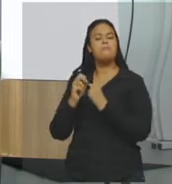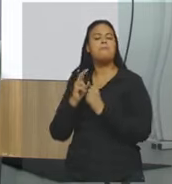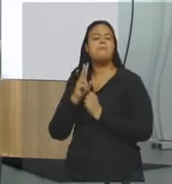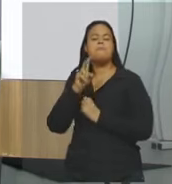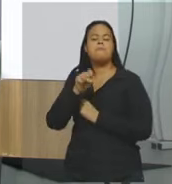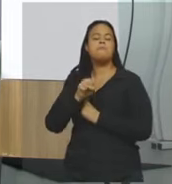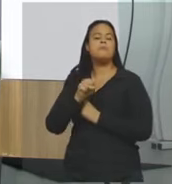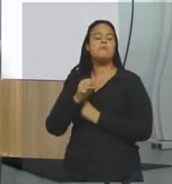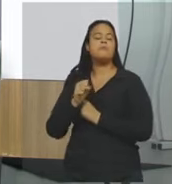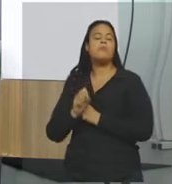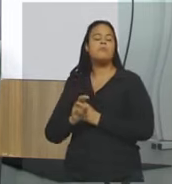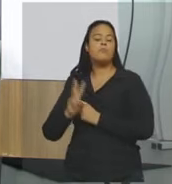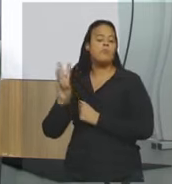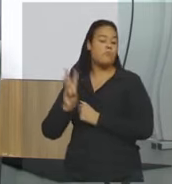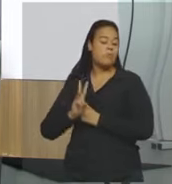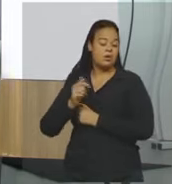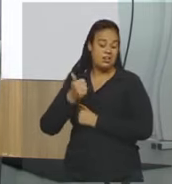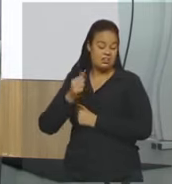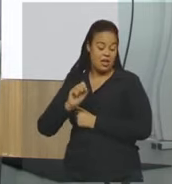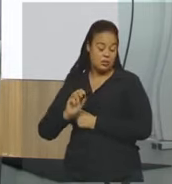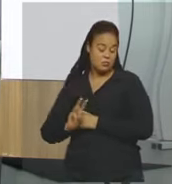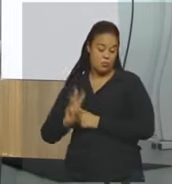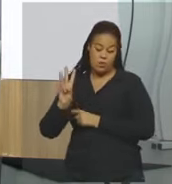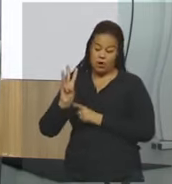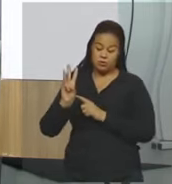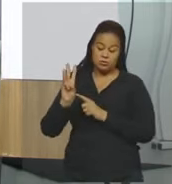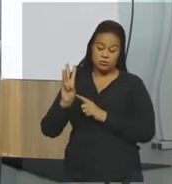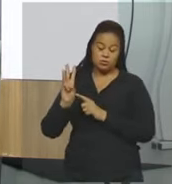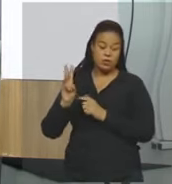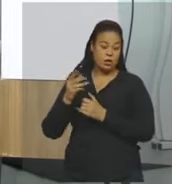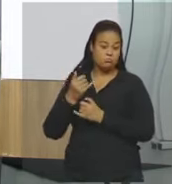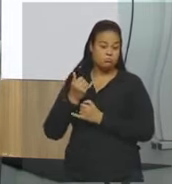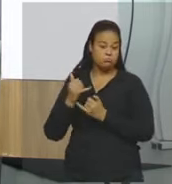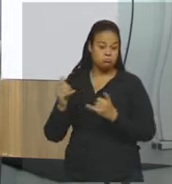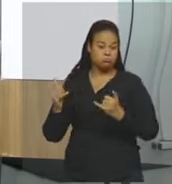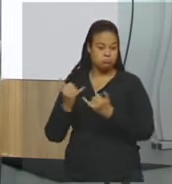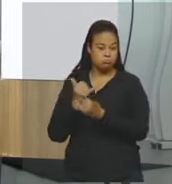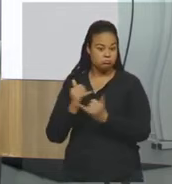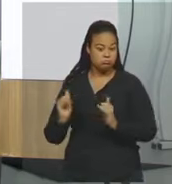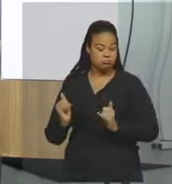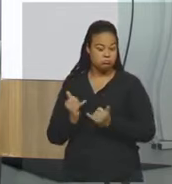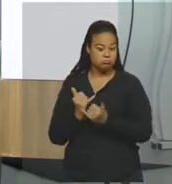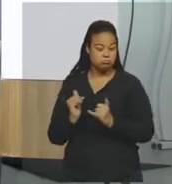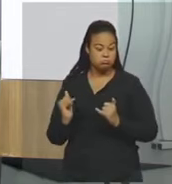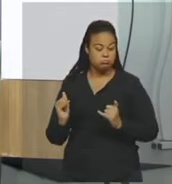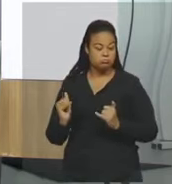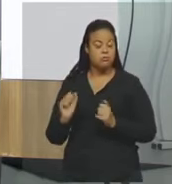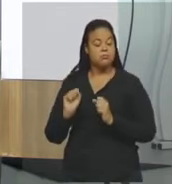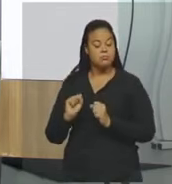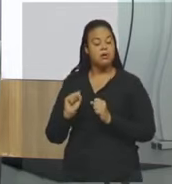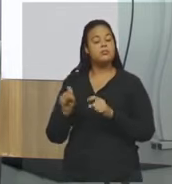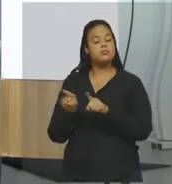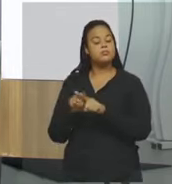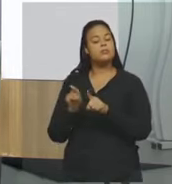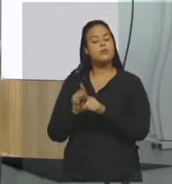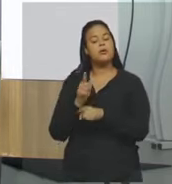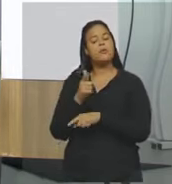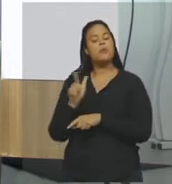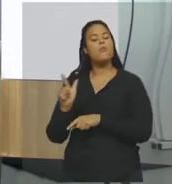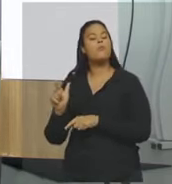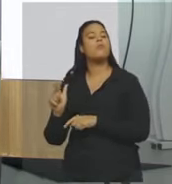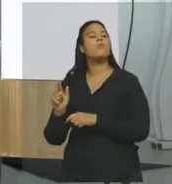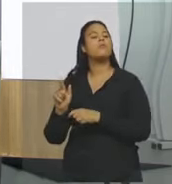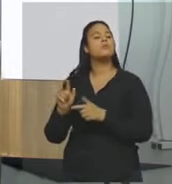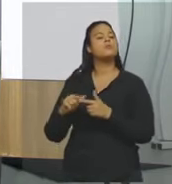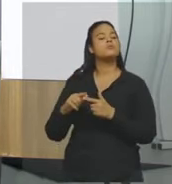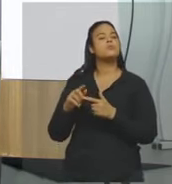10 watts, ou seja, vai gerar ali aquela potência. Isso pode ser traduzido também de outras formas, como a intensidade